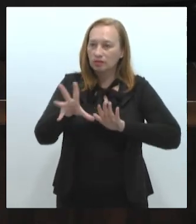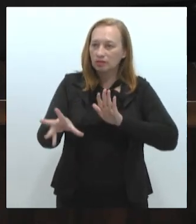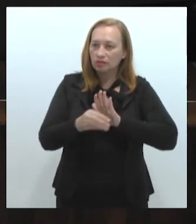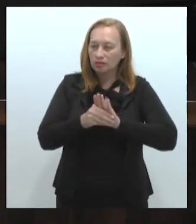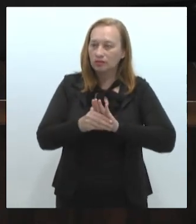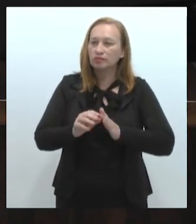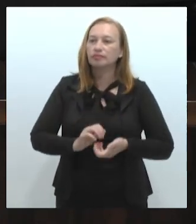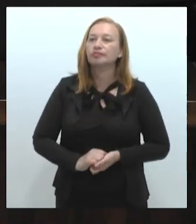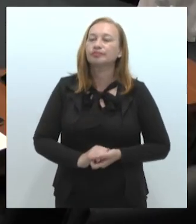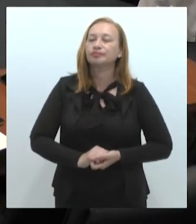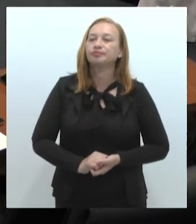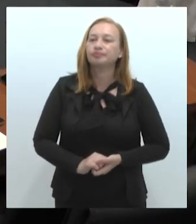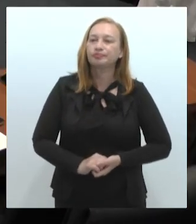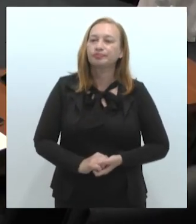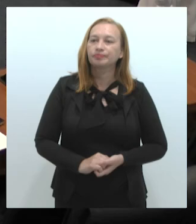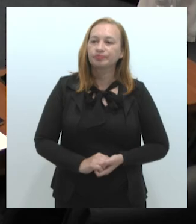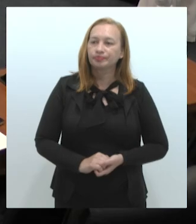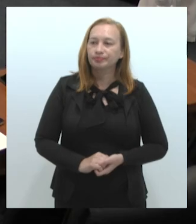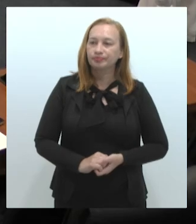plenário.